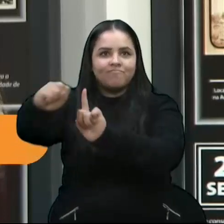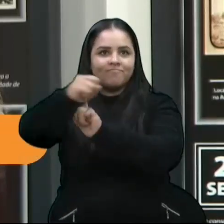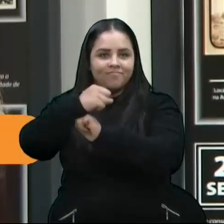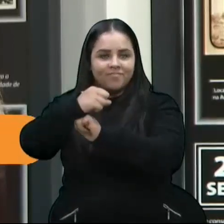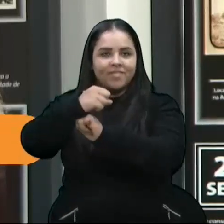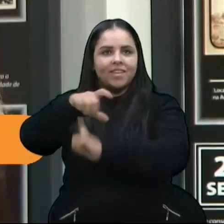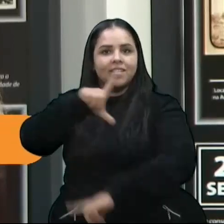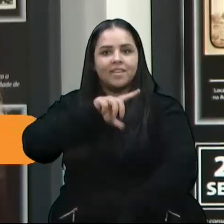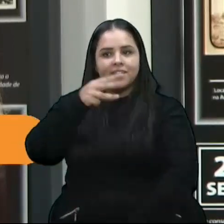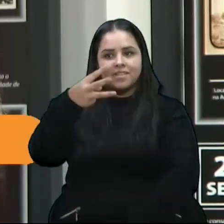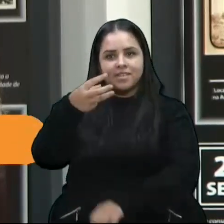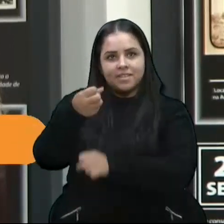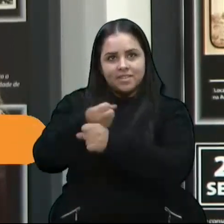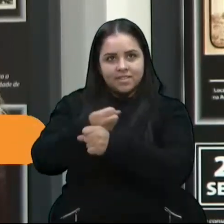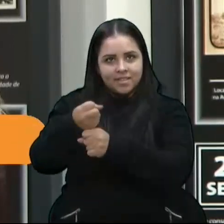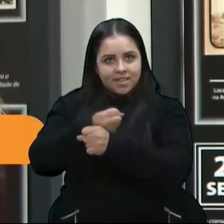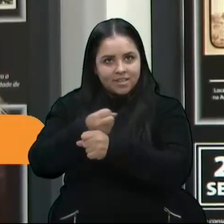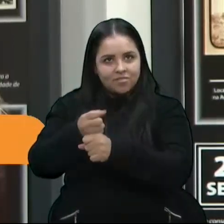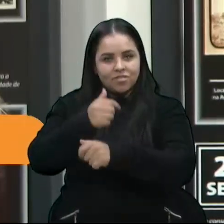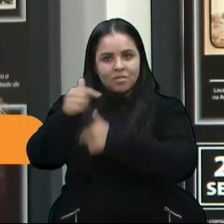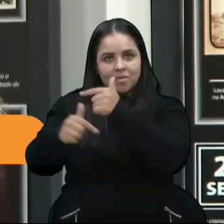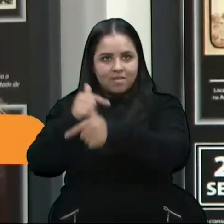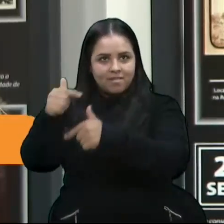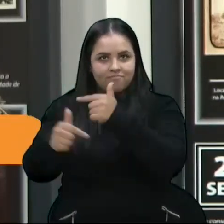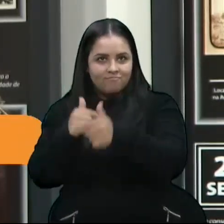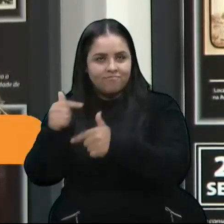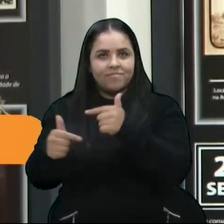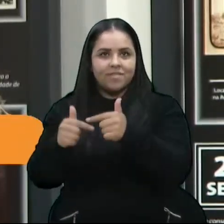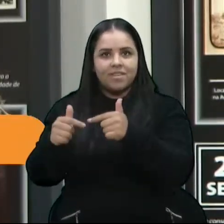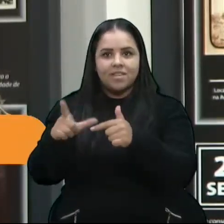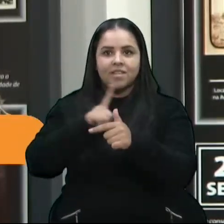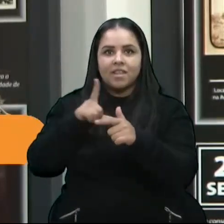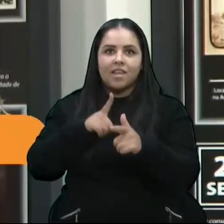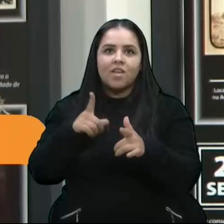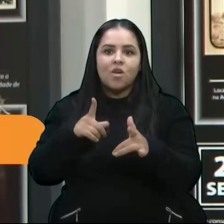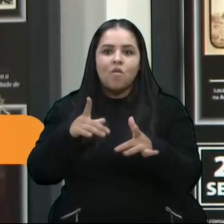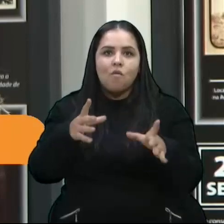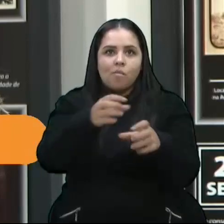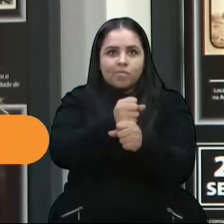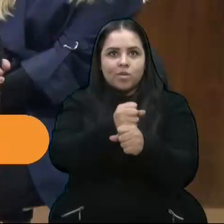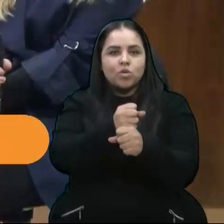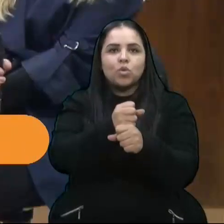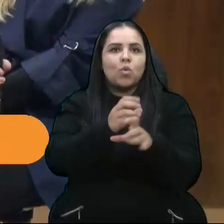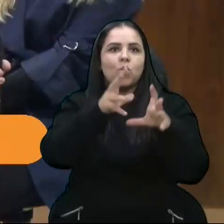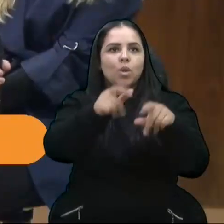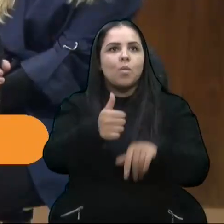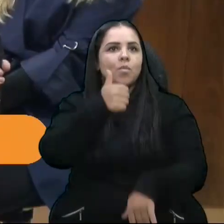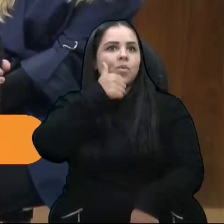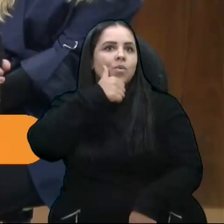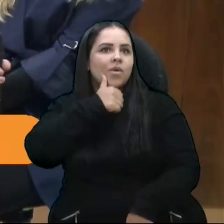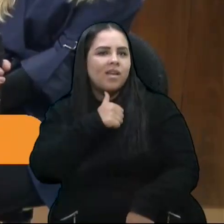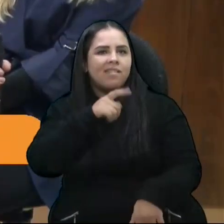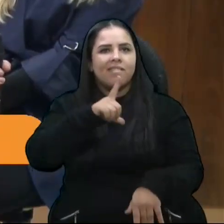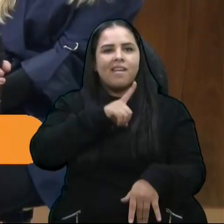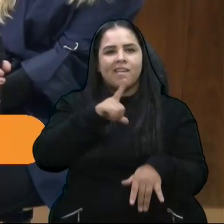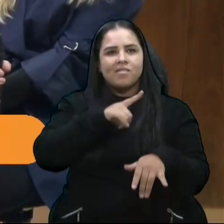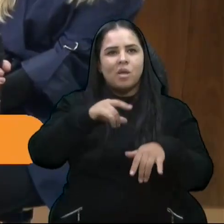3 anos de existência e conta com uma equipe experiente composta por mulheres empreendedoras, como designers,